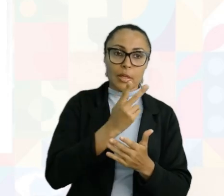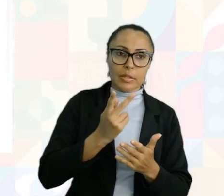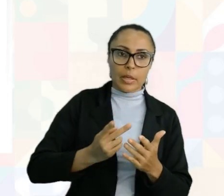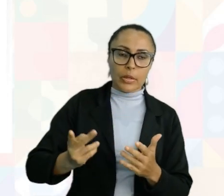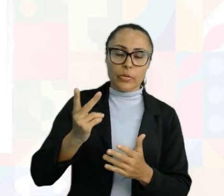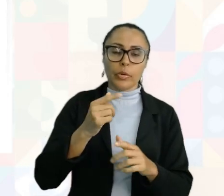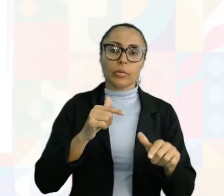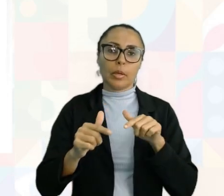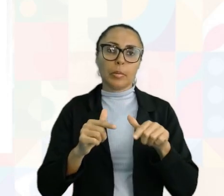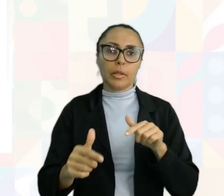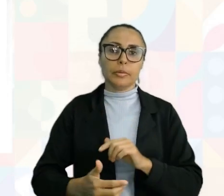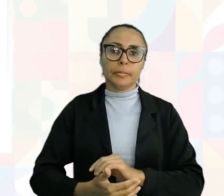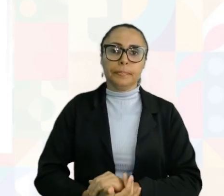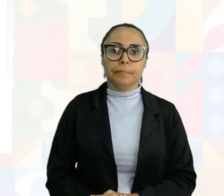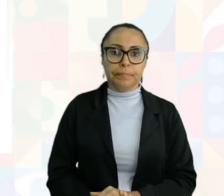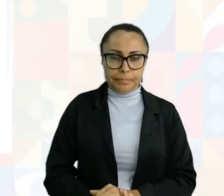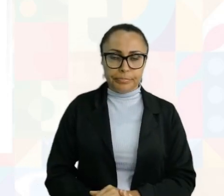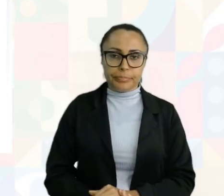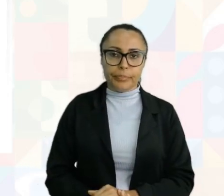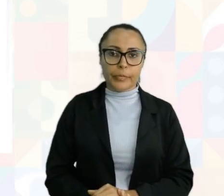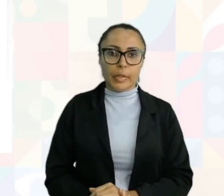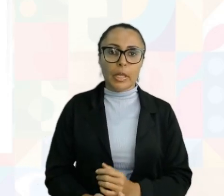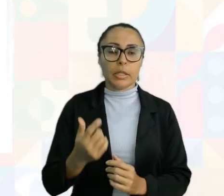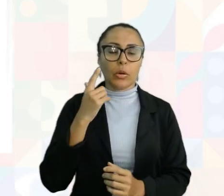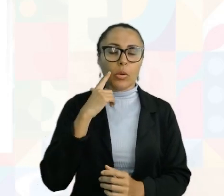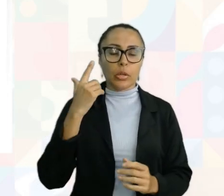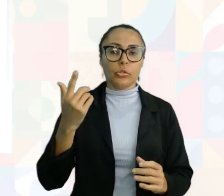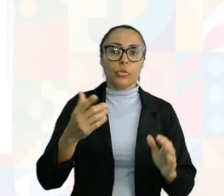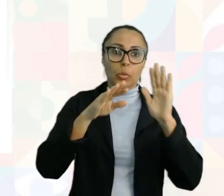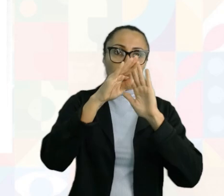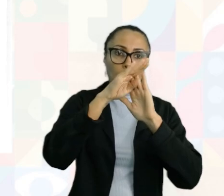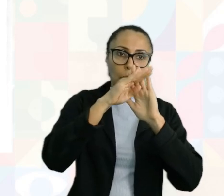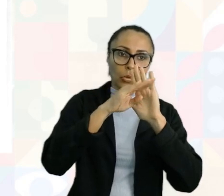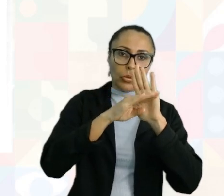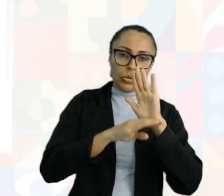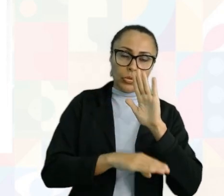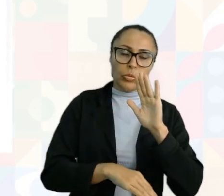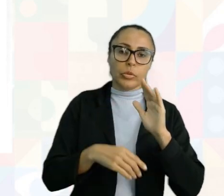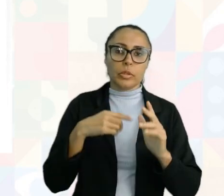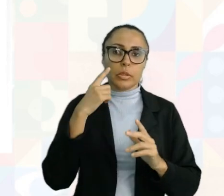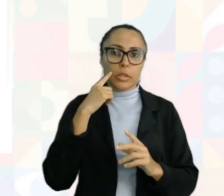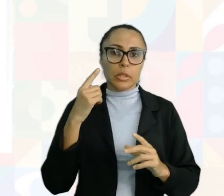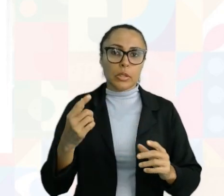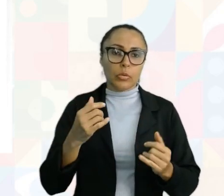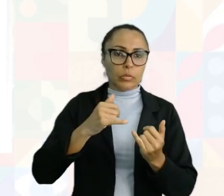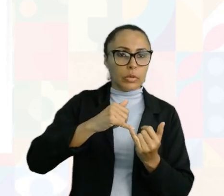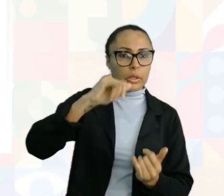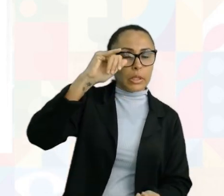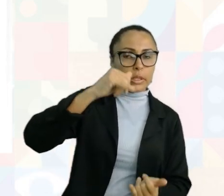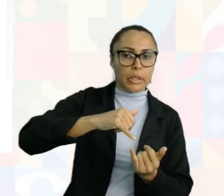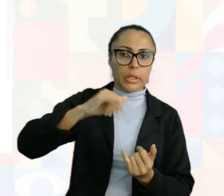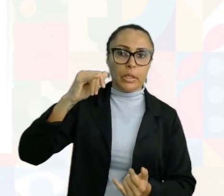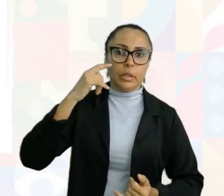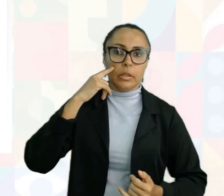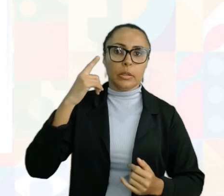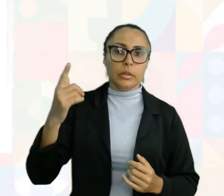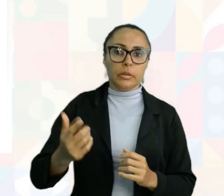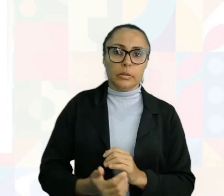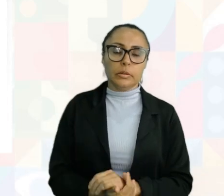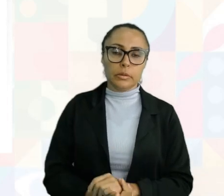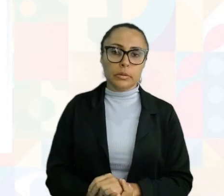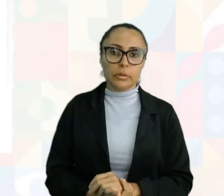esse trabalho. Né? Então, ele trabalha com as projeções, com projeções de linhas, projeções de figuras